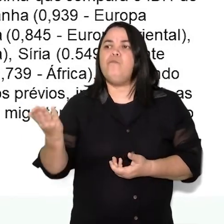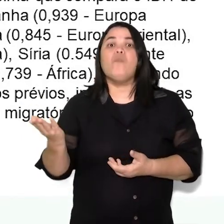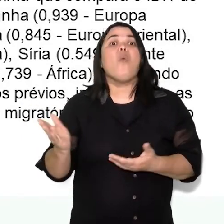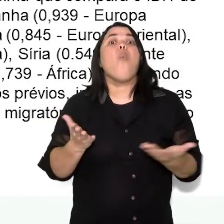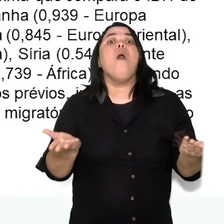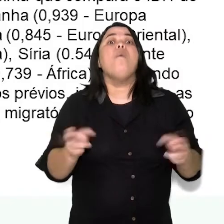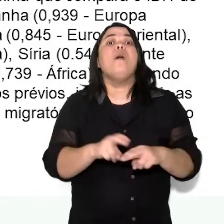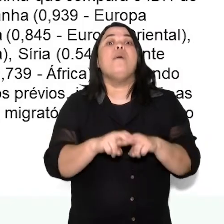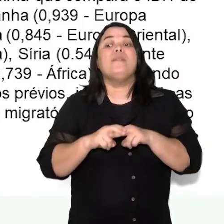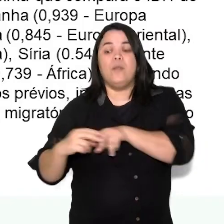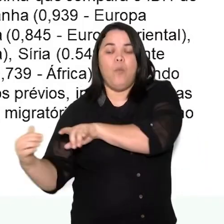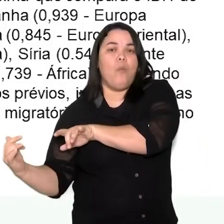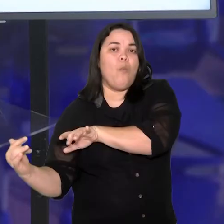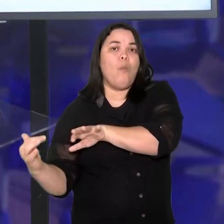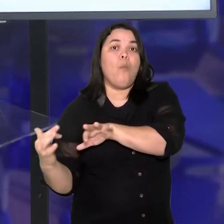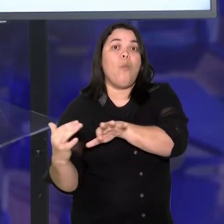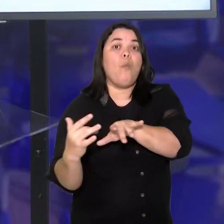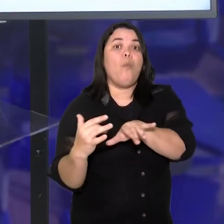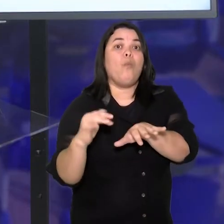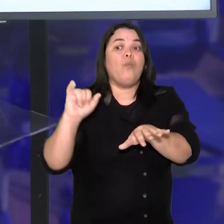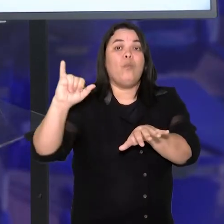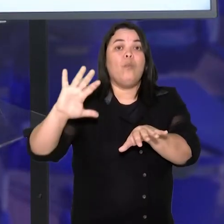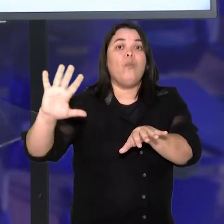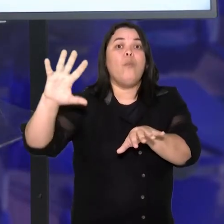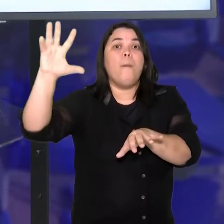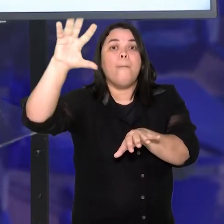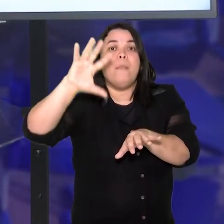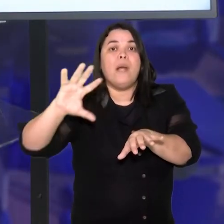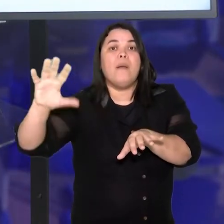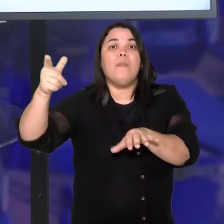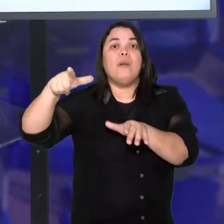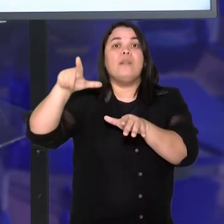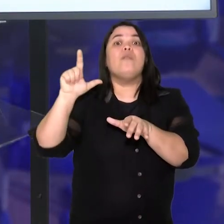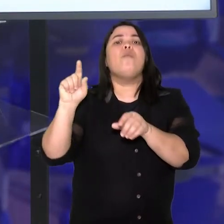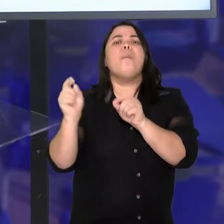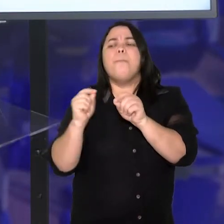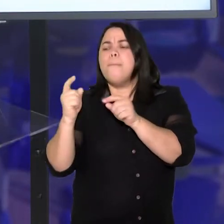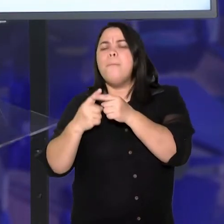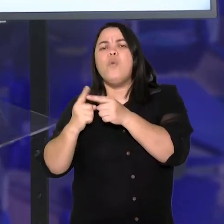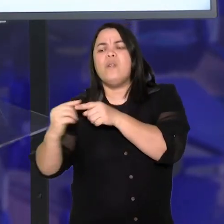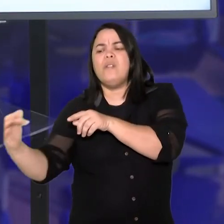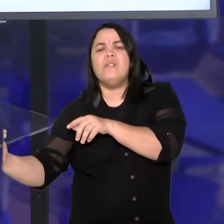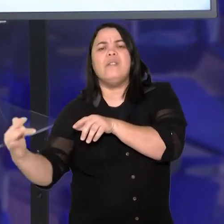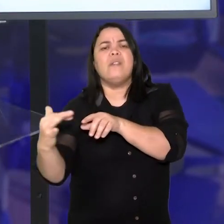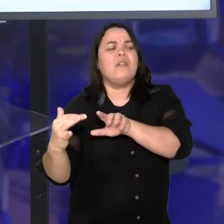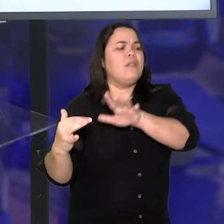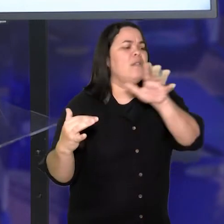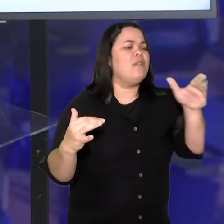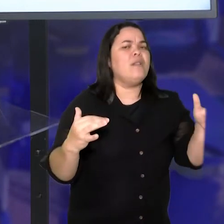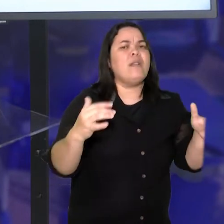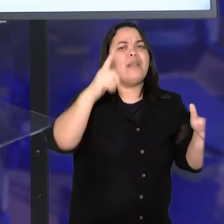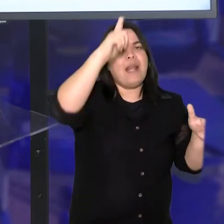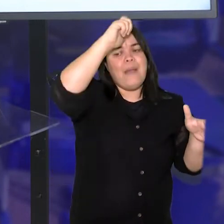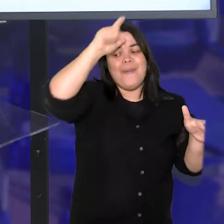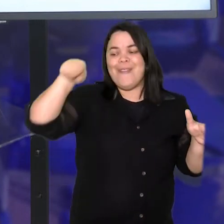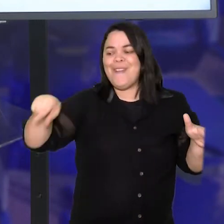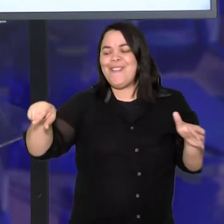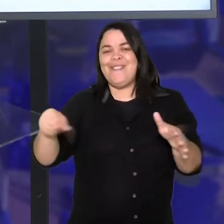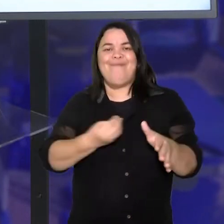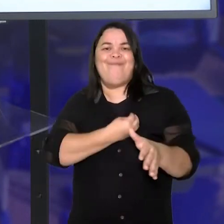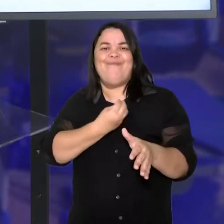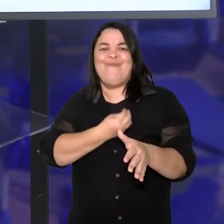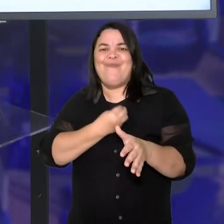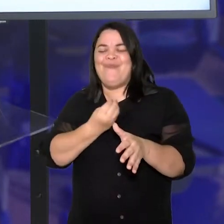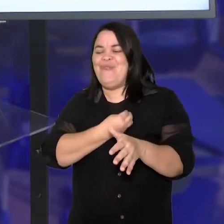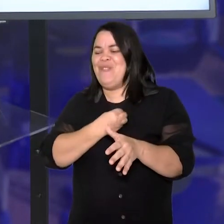para o fluxo migratório no mapa anterior. Por que as pessoas saem da Tunísia para a Alemanha? Porque na Tunísia você tem baixa qualidade de vida,